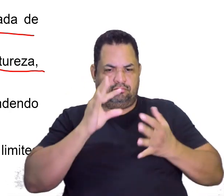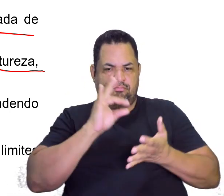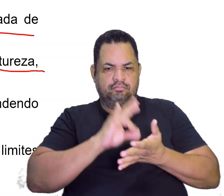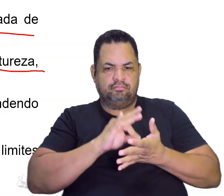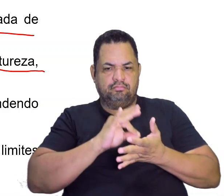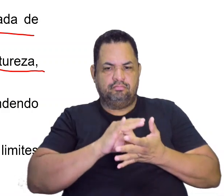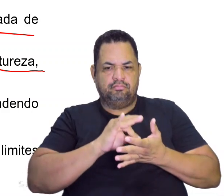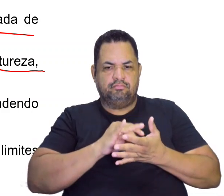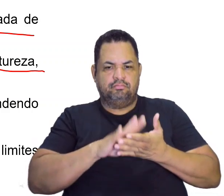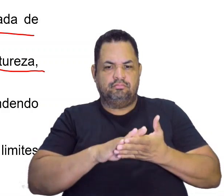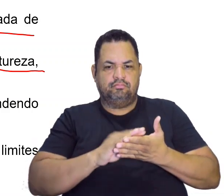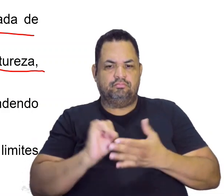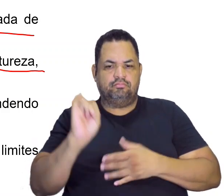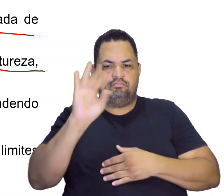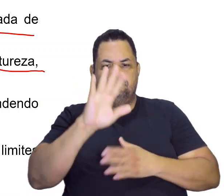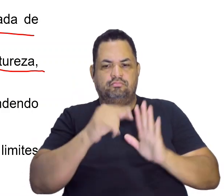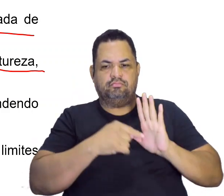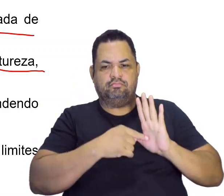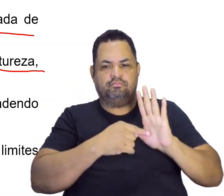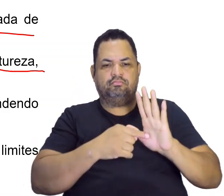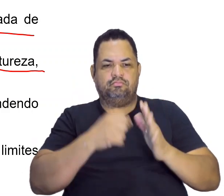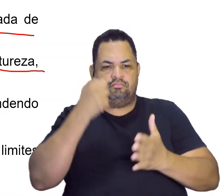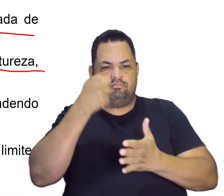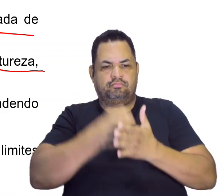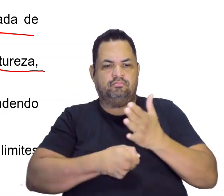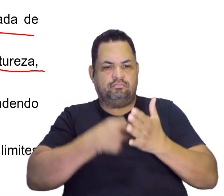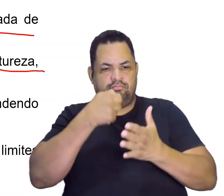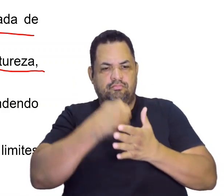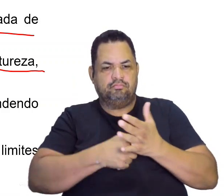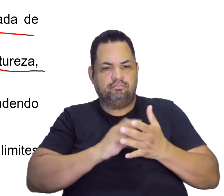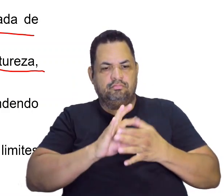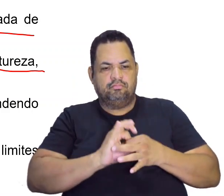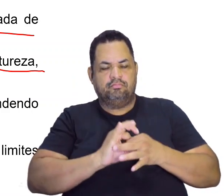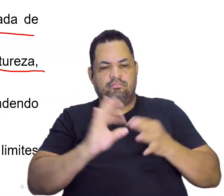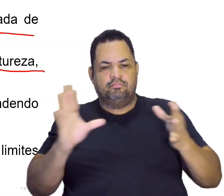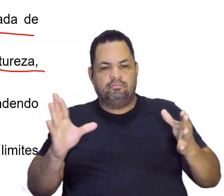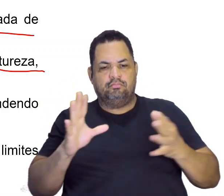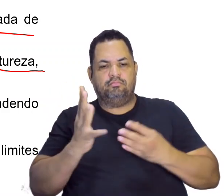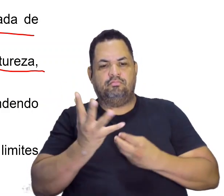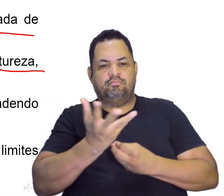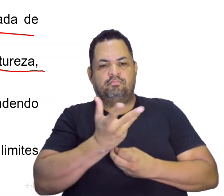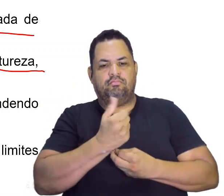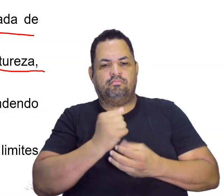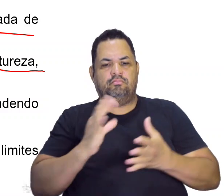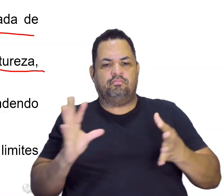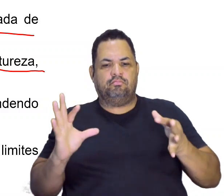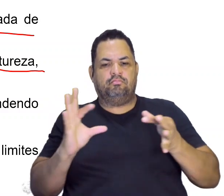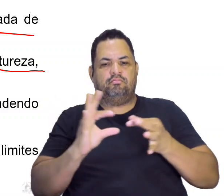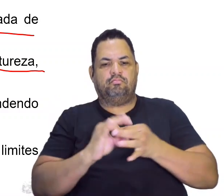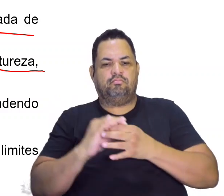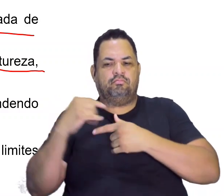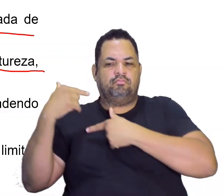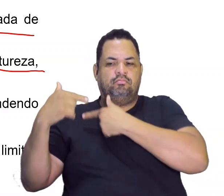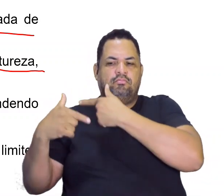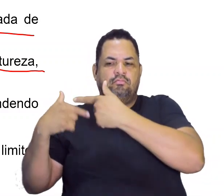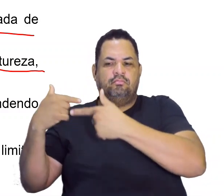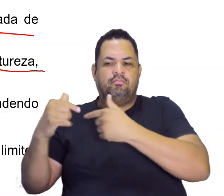a realidade nas figuras retratadas, defendendo uma liberdade artística ligada à